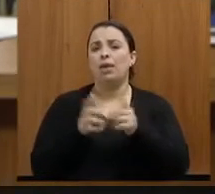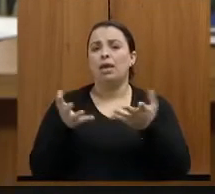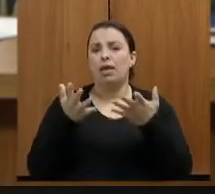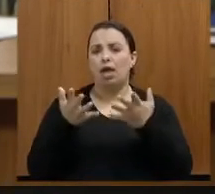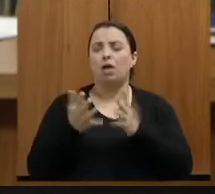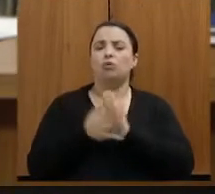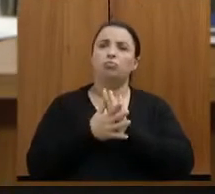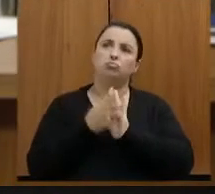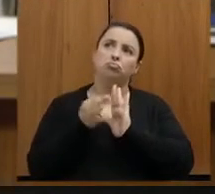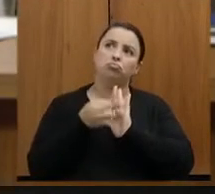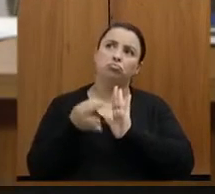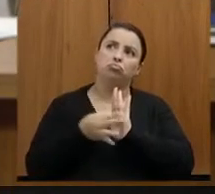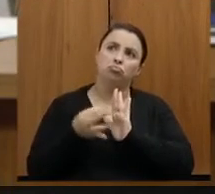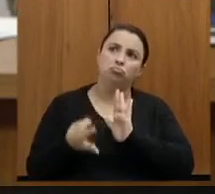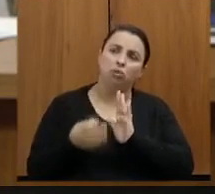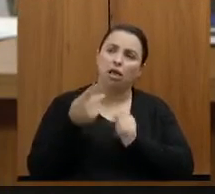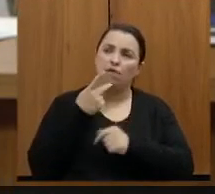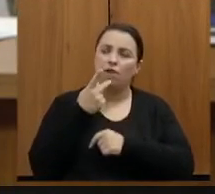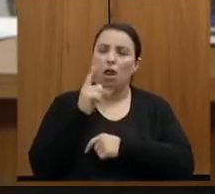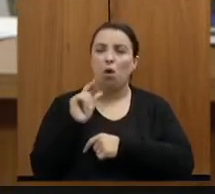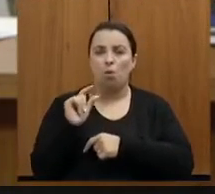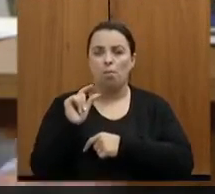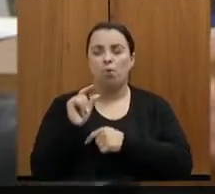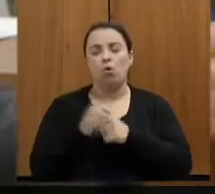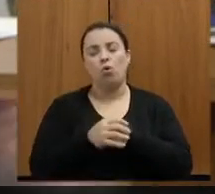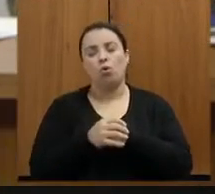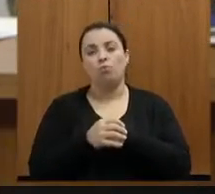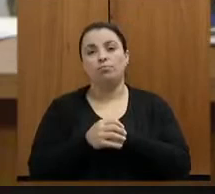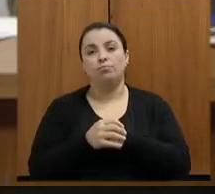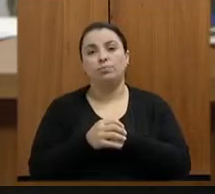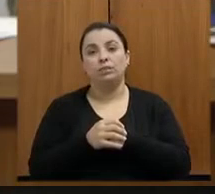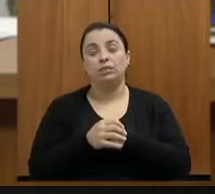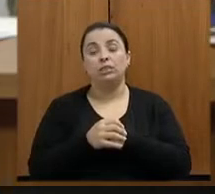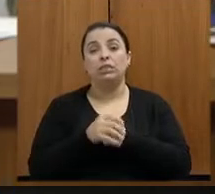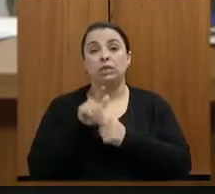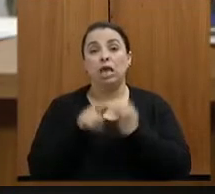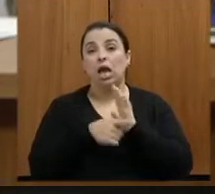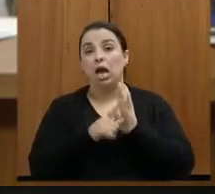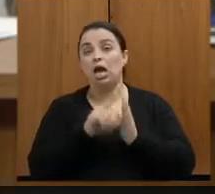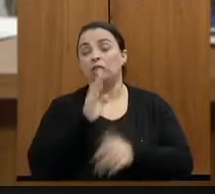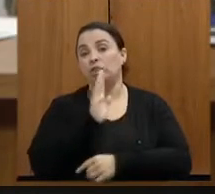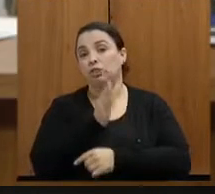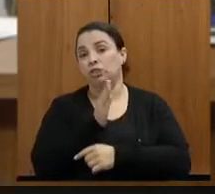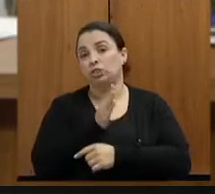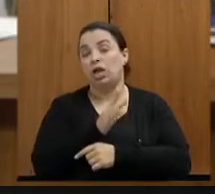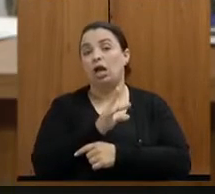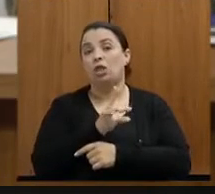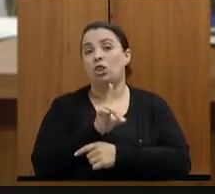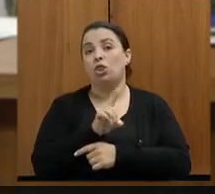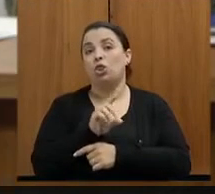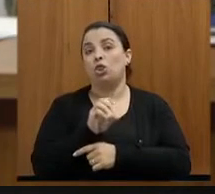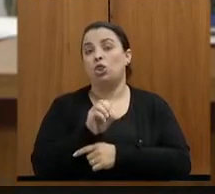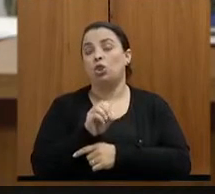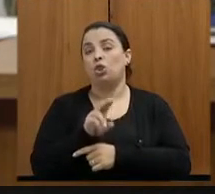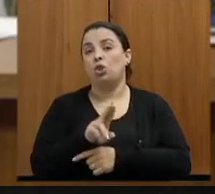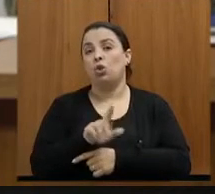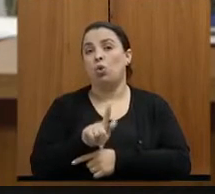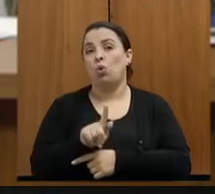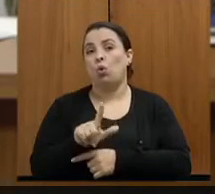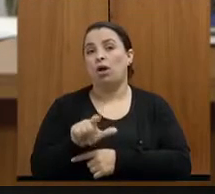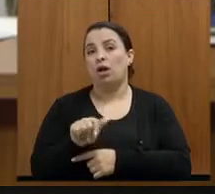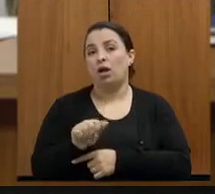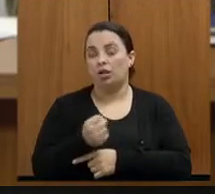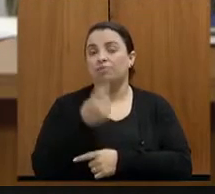registros aqui no preâmbulo, queria comentar, conforme o próprio Douglas comentou, mas só